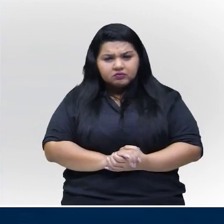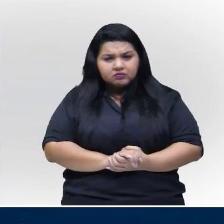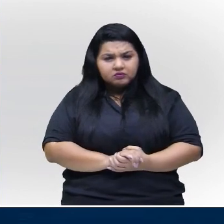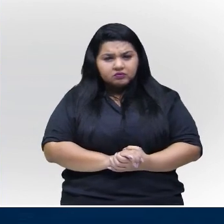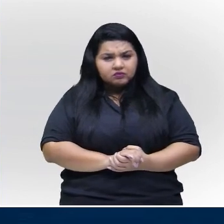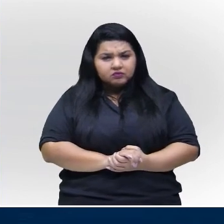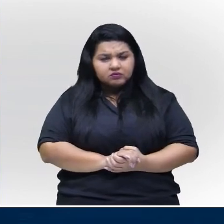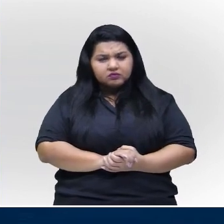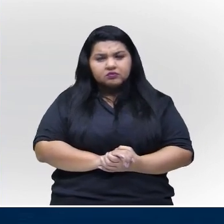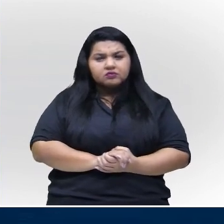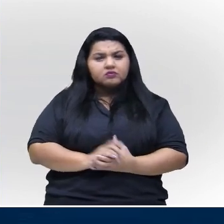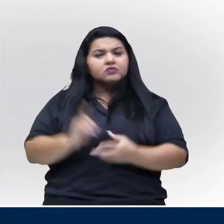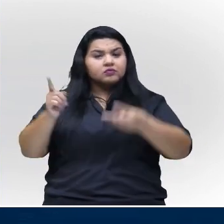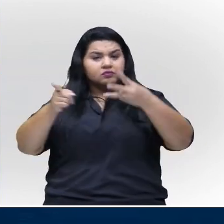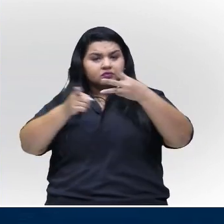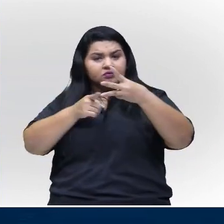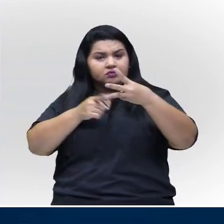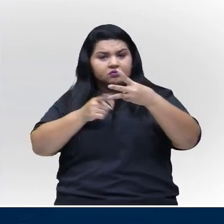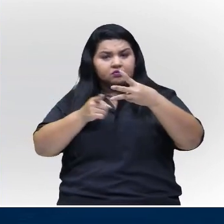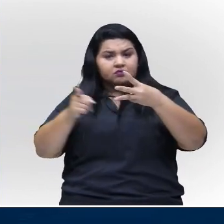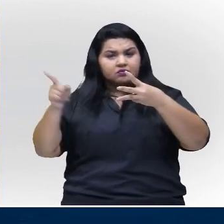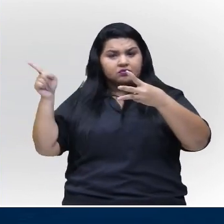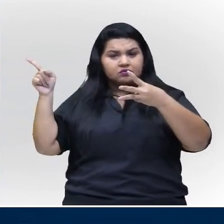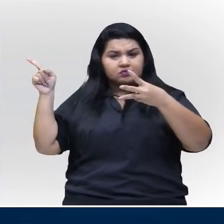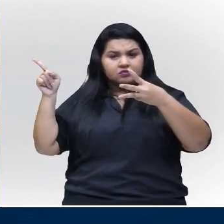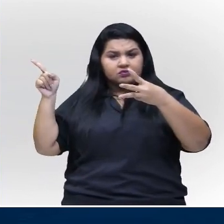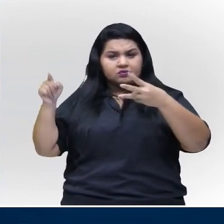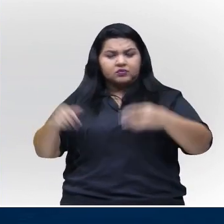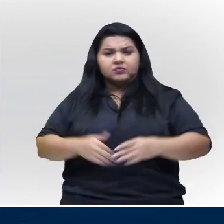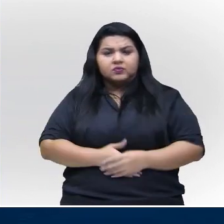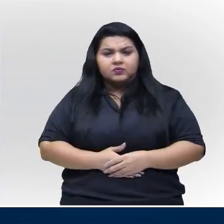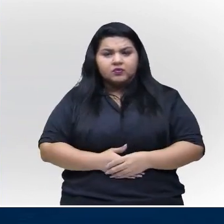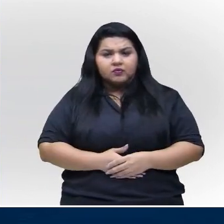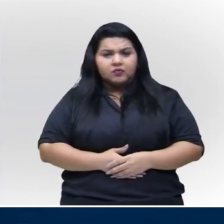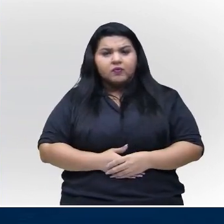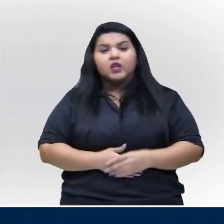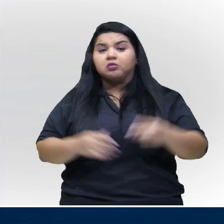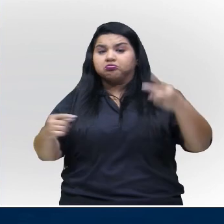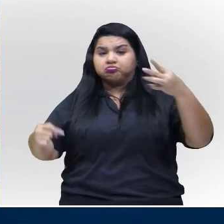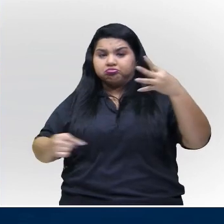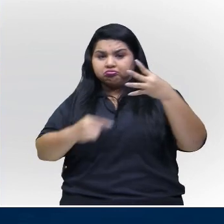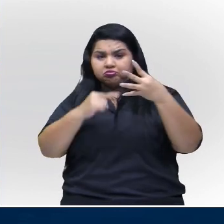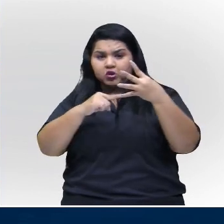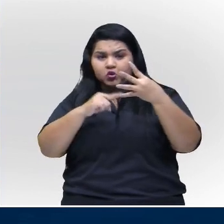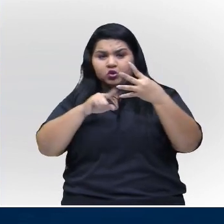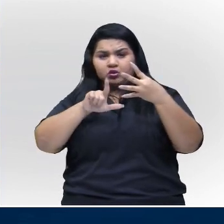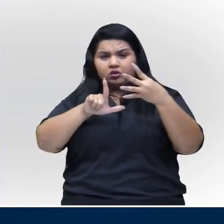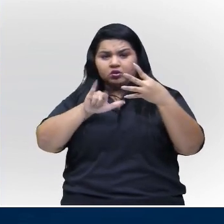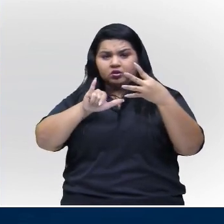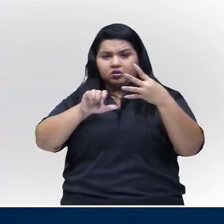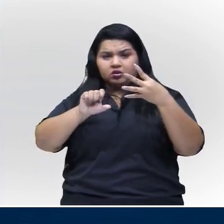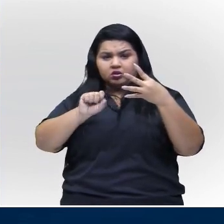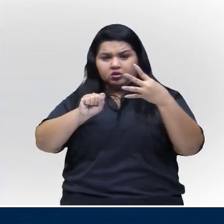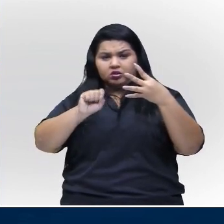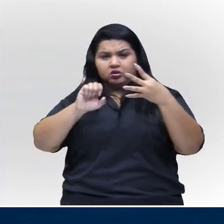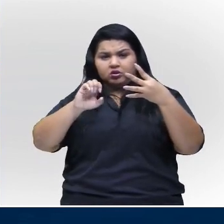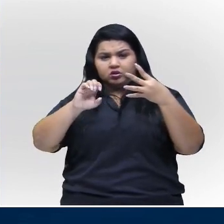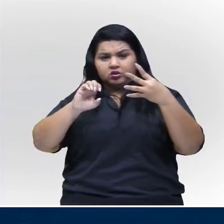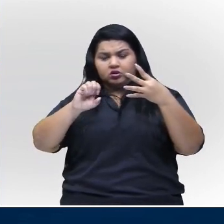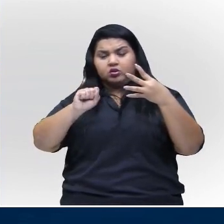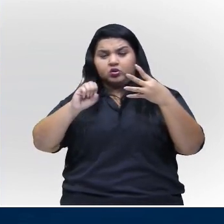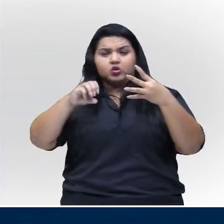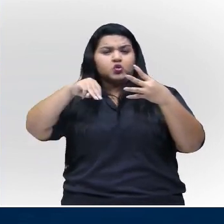de Golgi, certo? Essa parte mais roxinha da nossa imagem. Os lisossomos, os peroxissomos e também